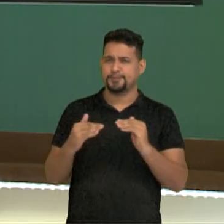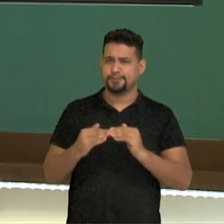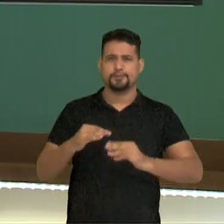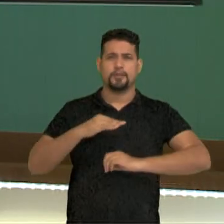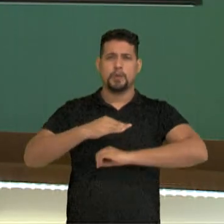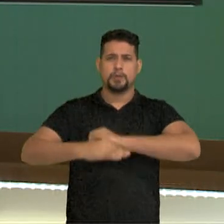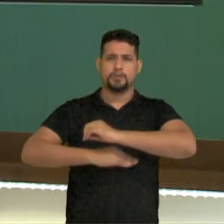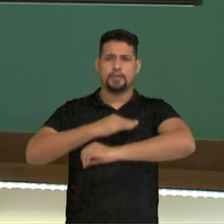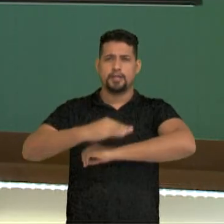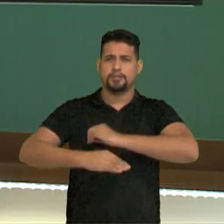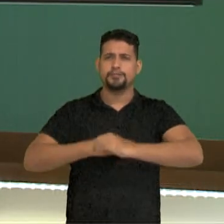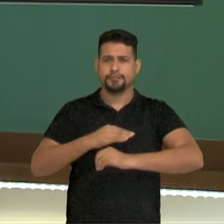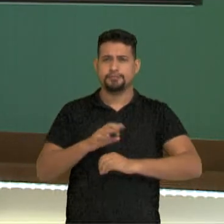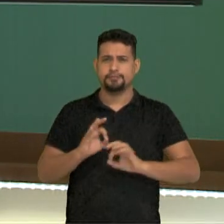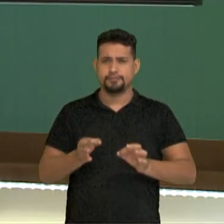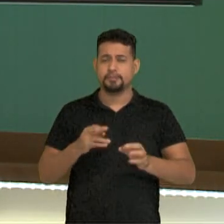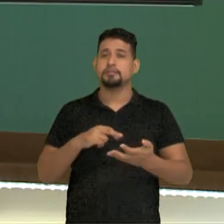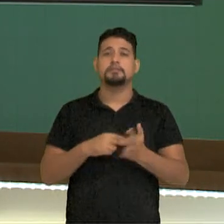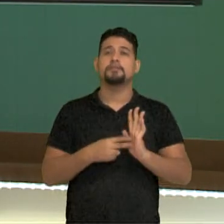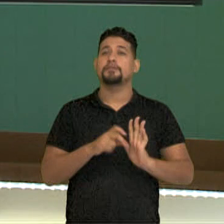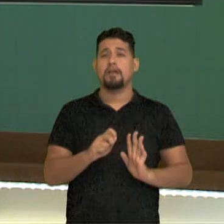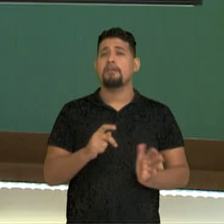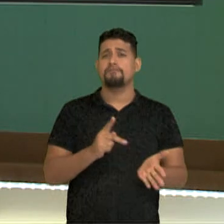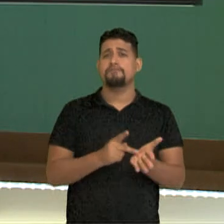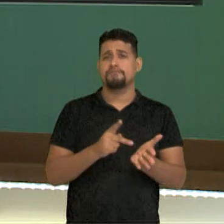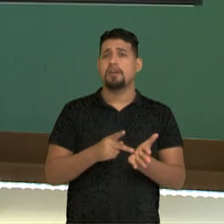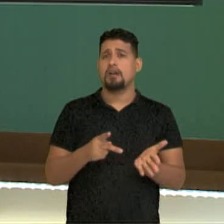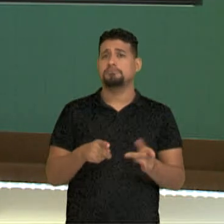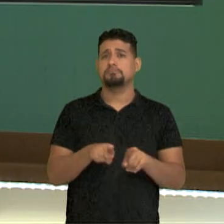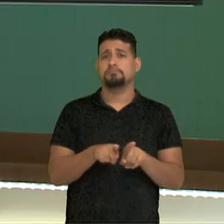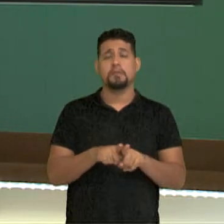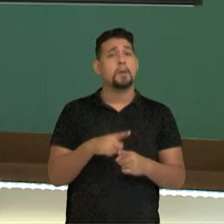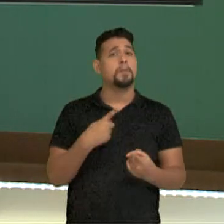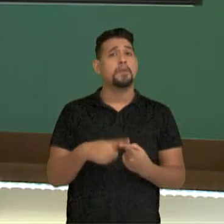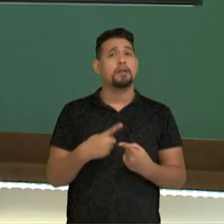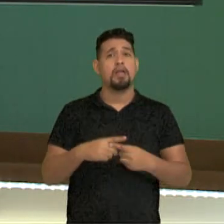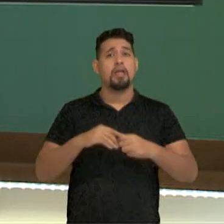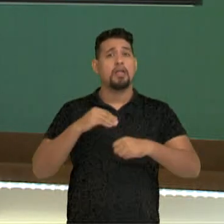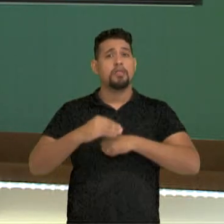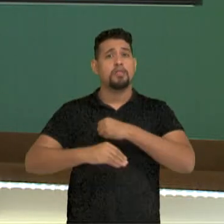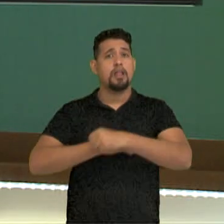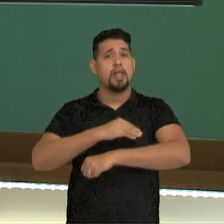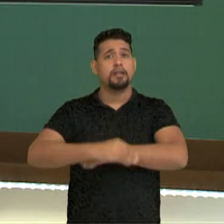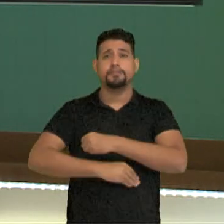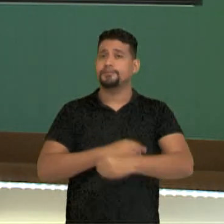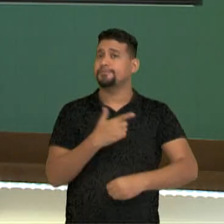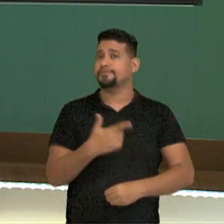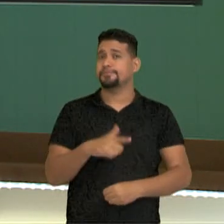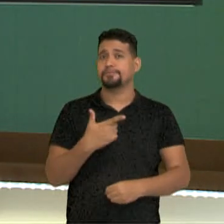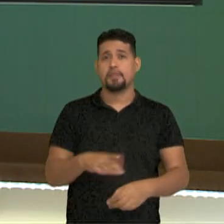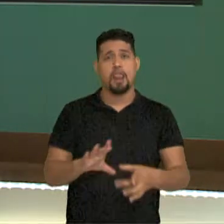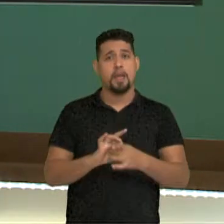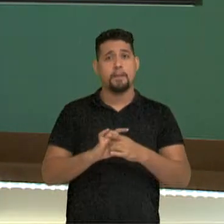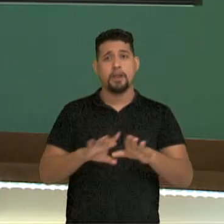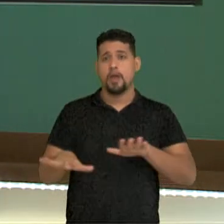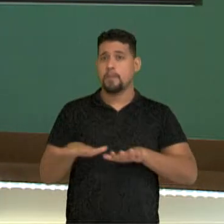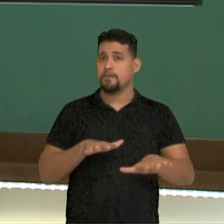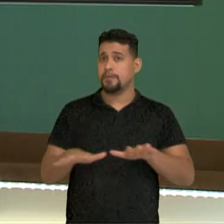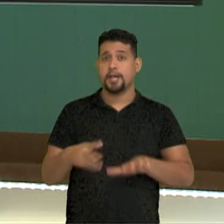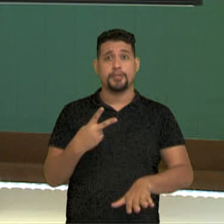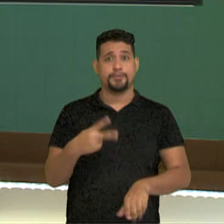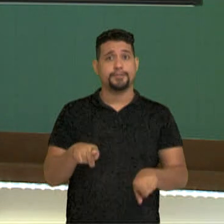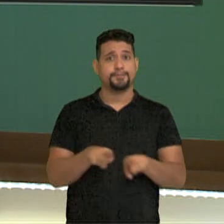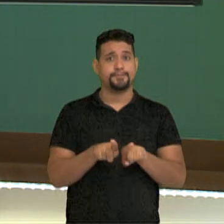isolante, essa definição de isolante, ela também é verdade. Os isolantes não possuem elétrons com liberdade de movimento. Então, a 2